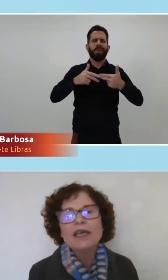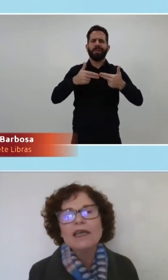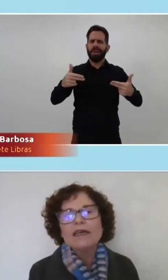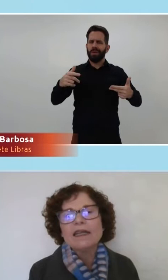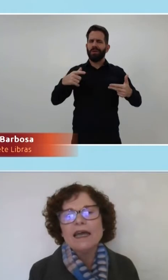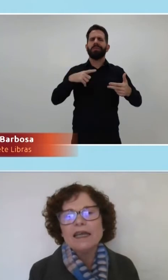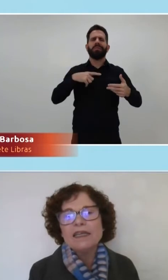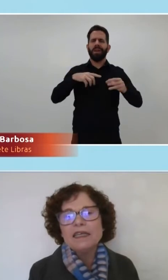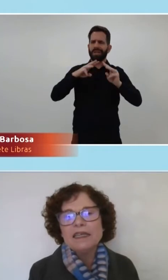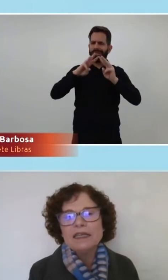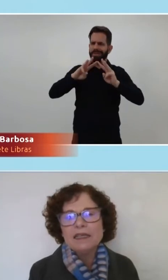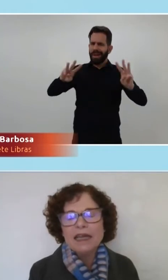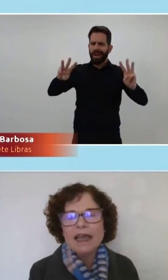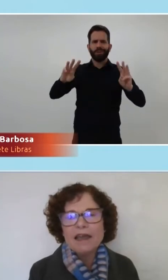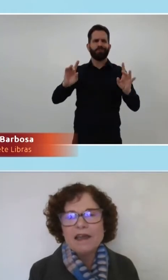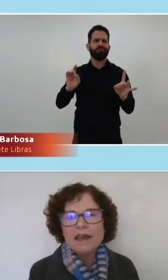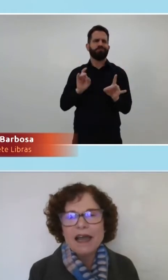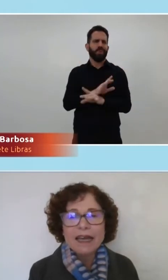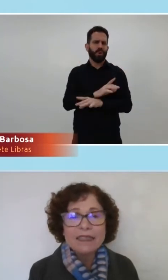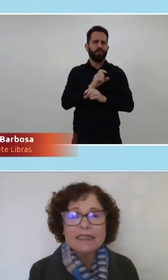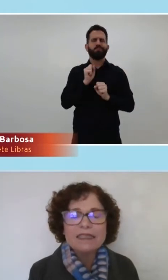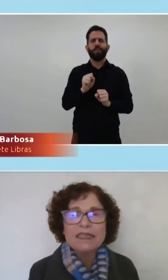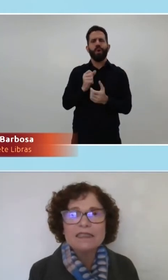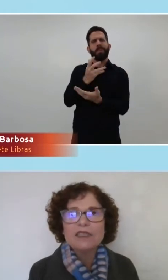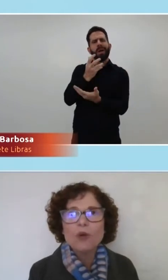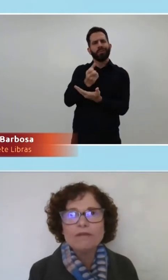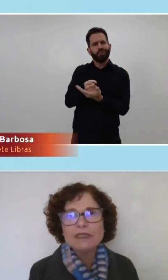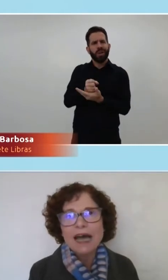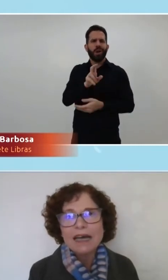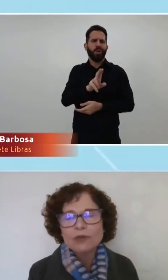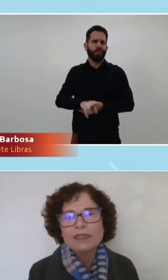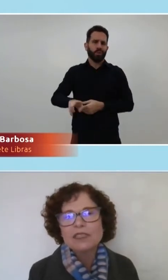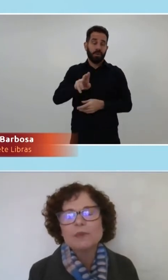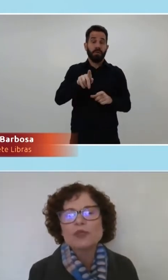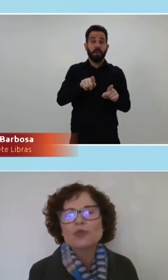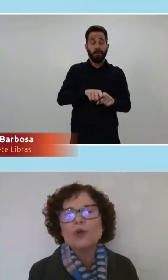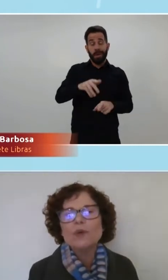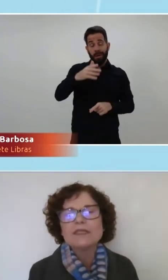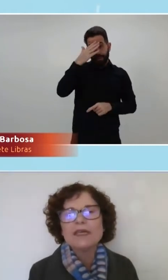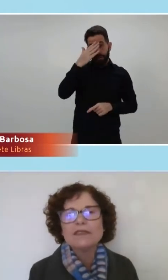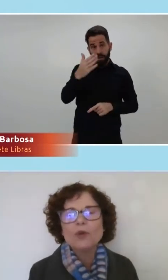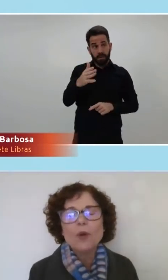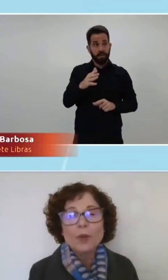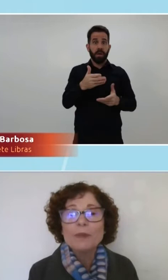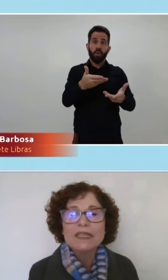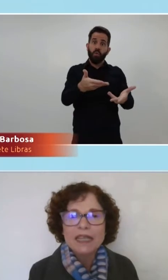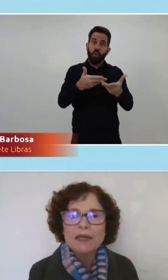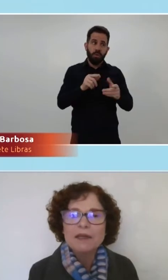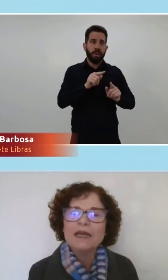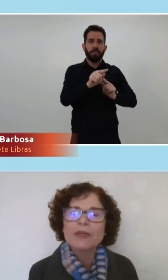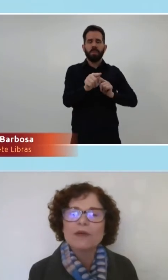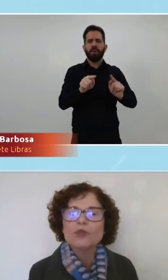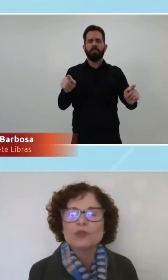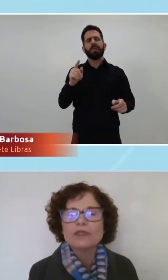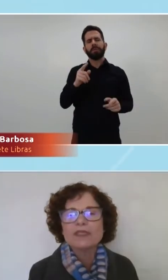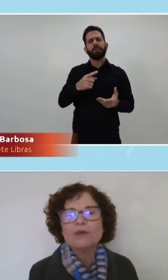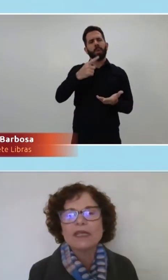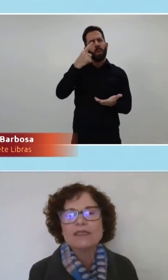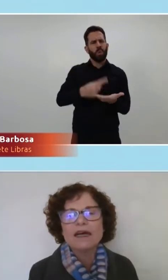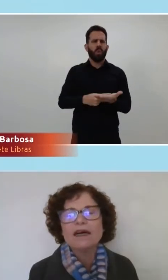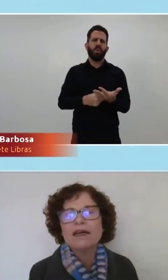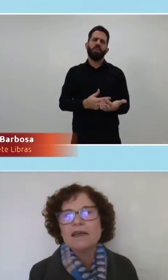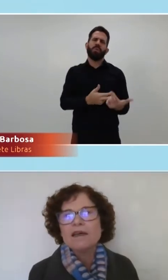usados, né, e agradecer, assim, convidar todas as pessoas a se comprometer, né, para a